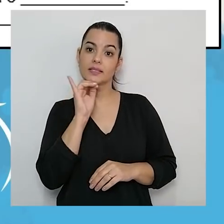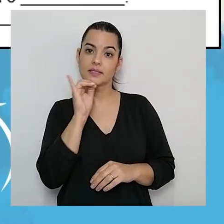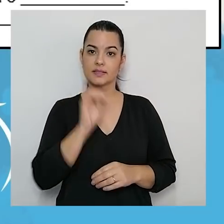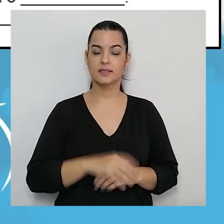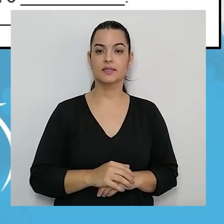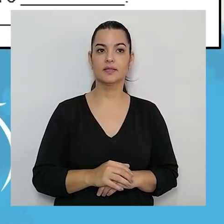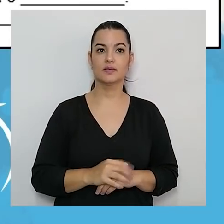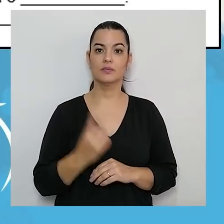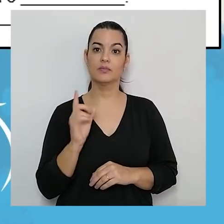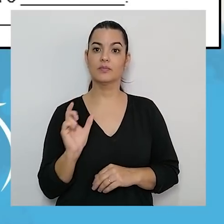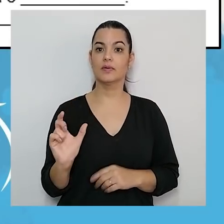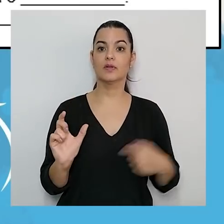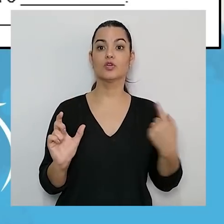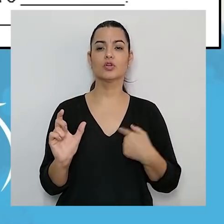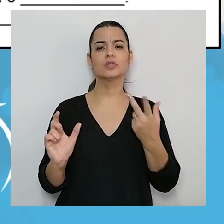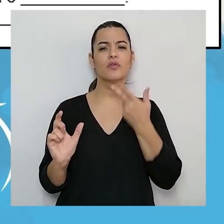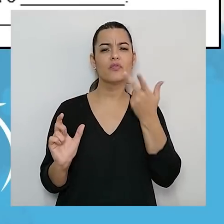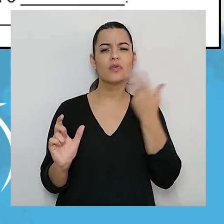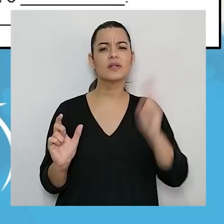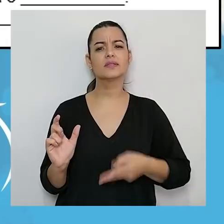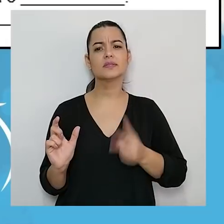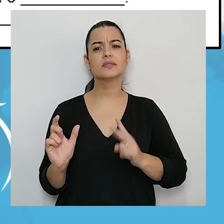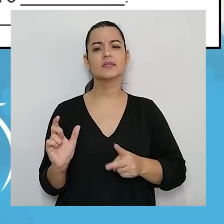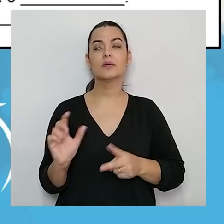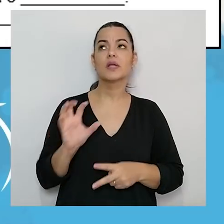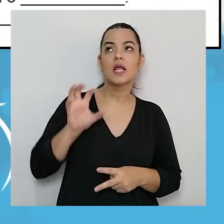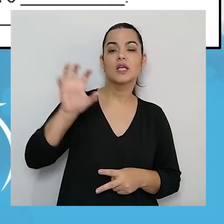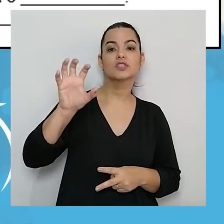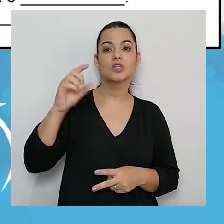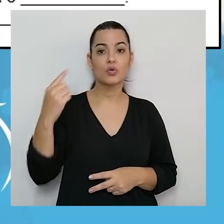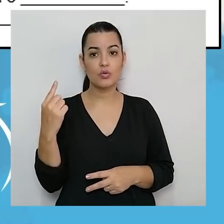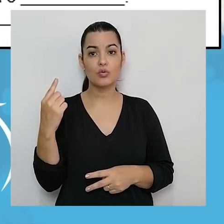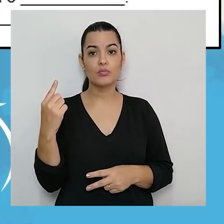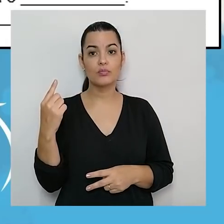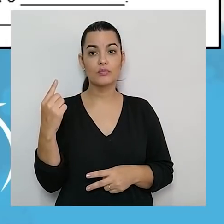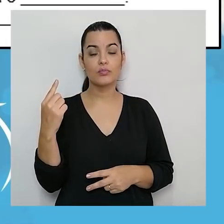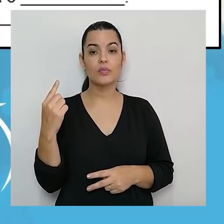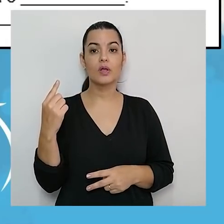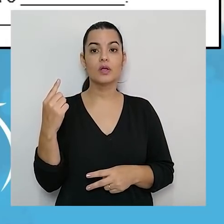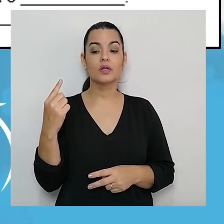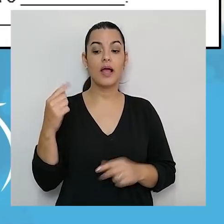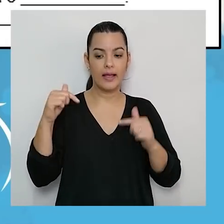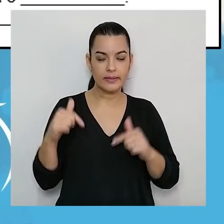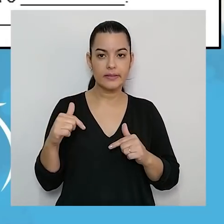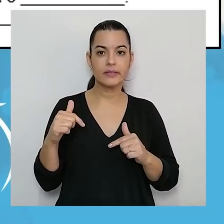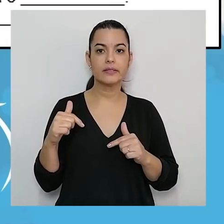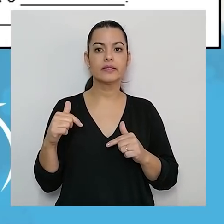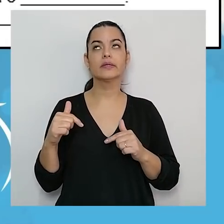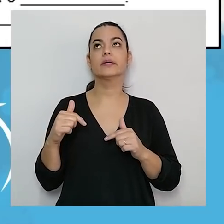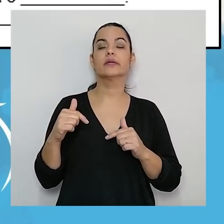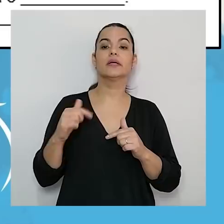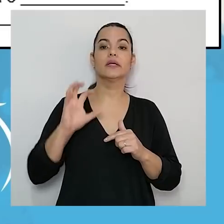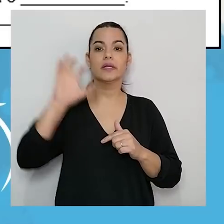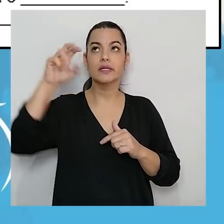que a gente fala com frequência numa região não é a mesma lá na região Nordeste. A